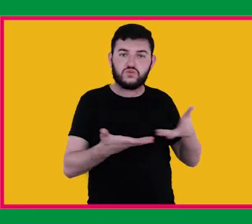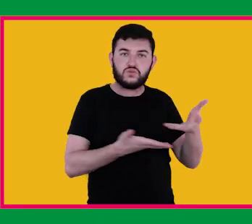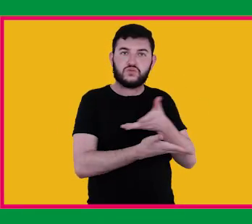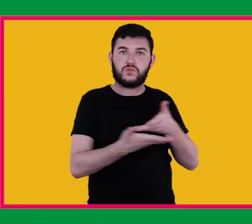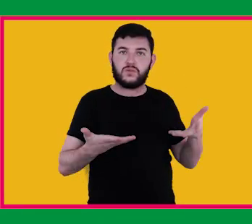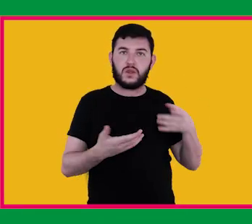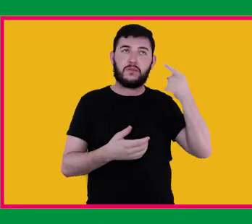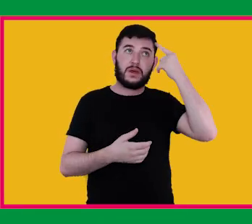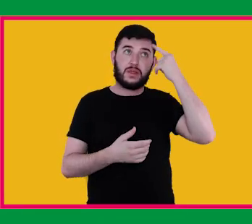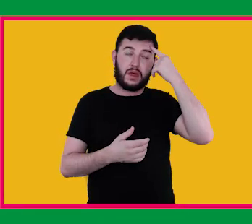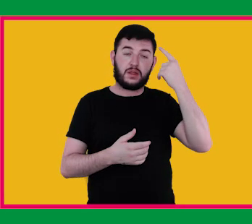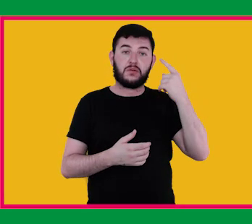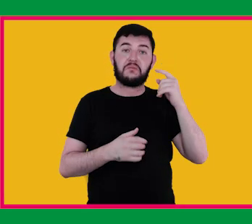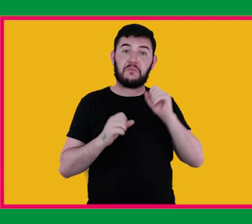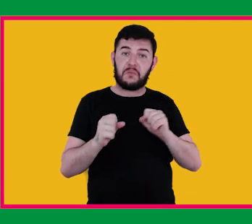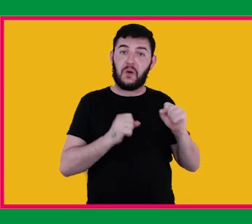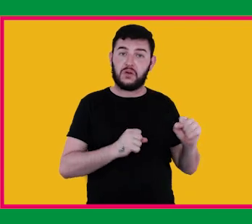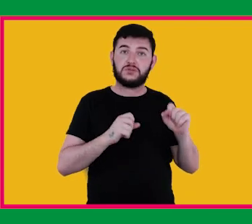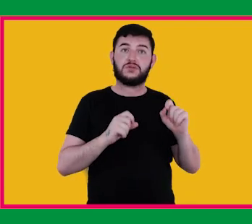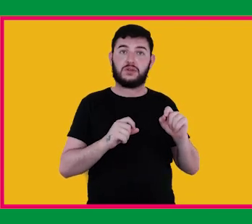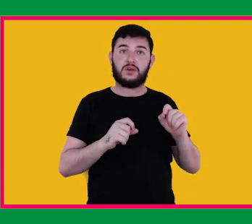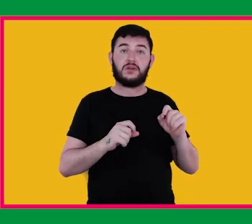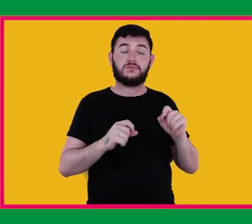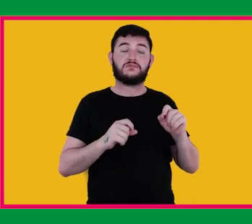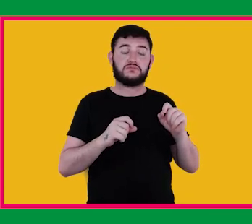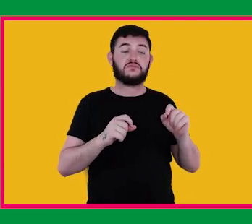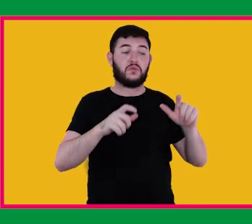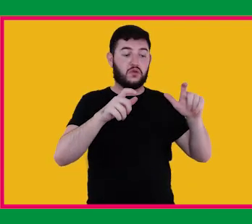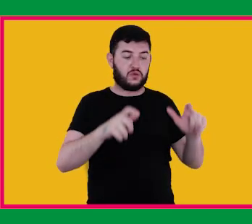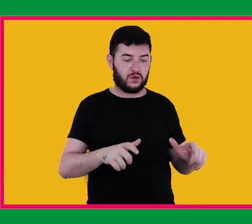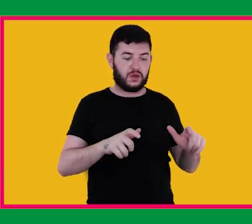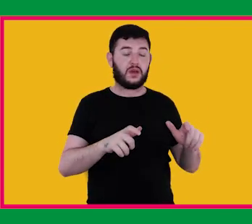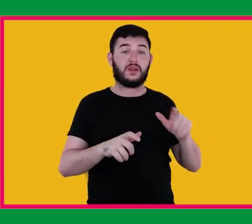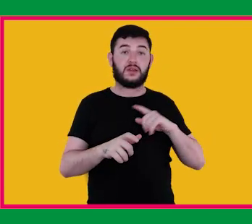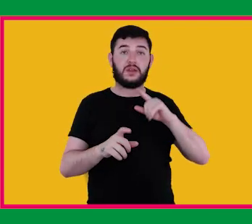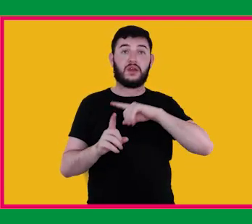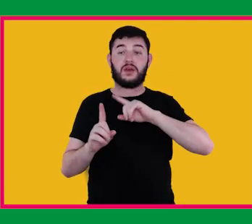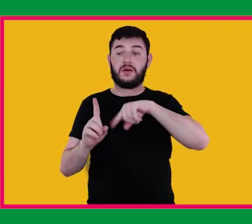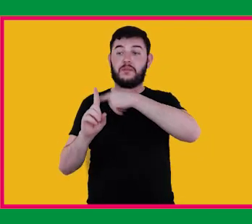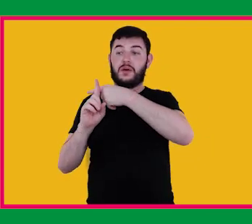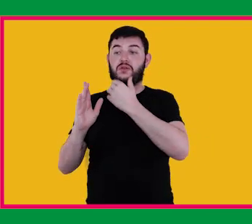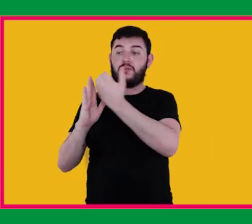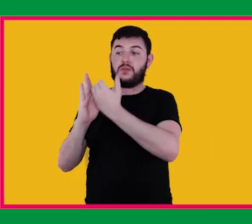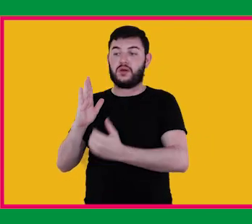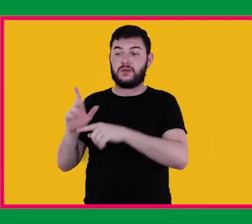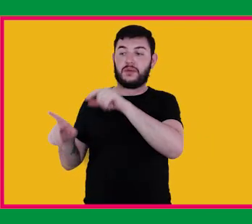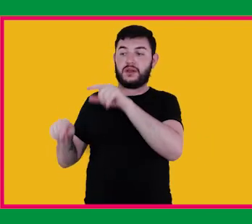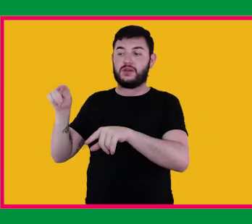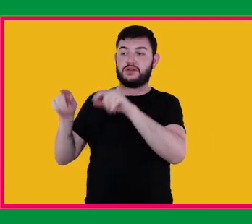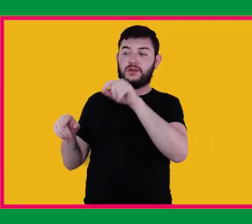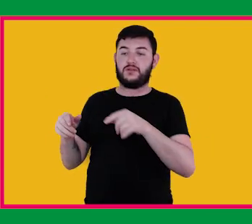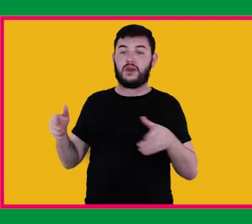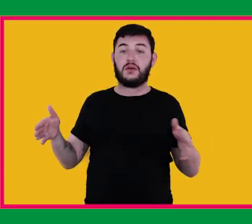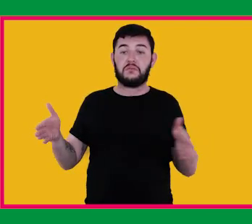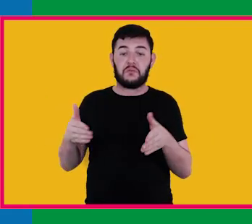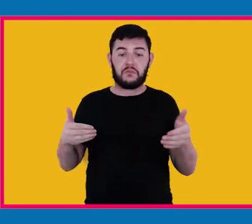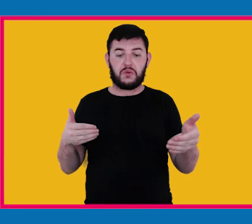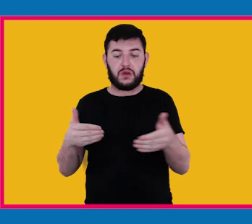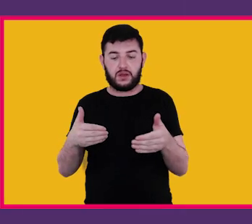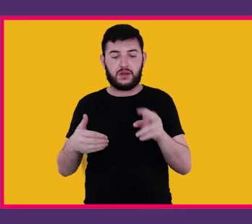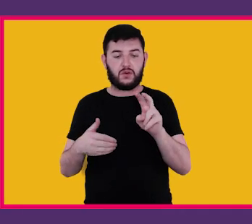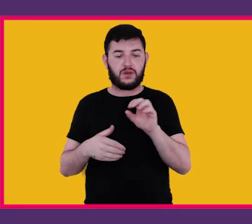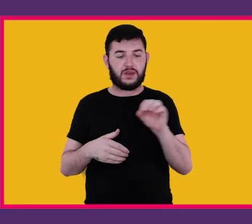que esses possam ser inseridos naquele espaço, para possibilitar o acréscimo de mais um programa eletivo, mesmo em terrenos mínimos, como os de 500 metros